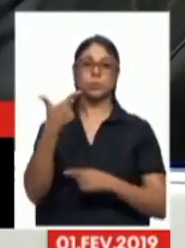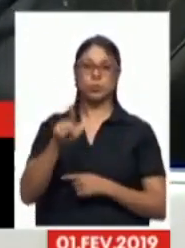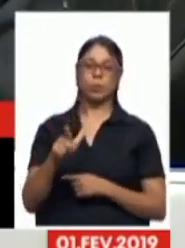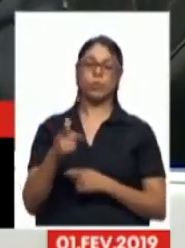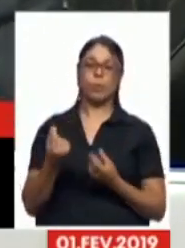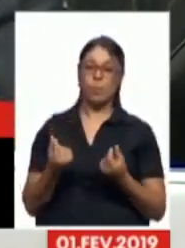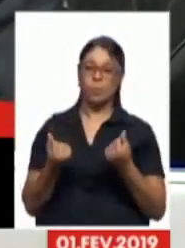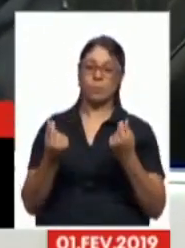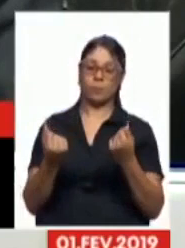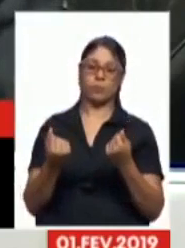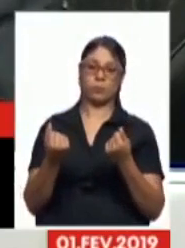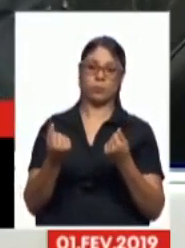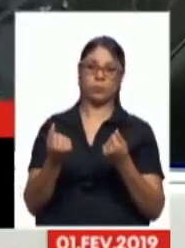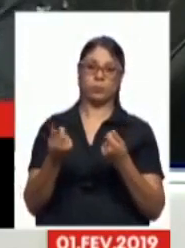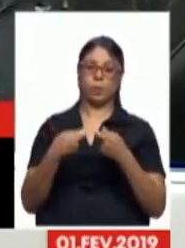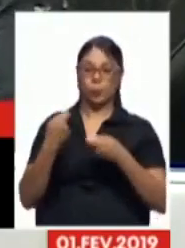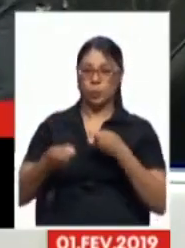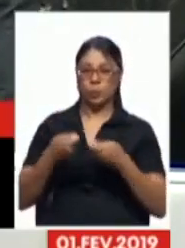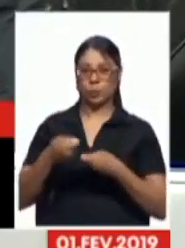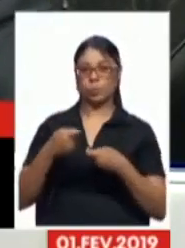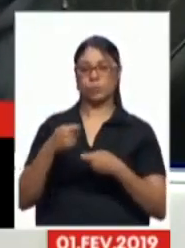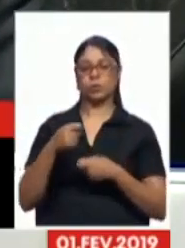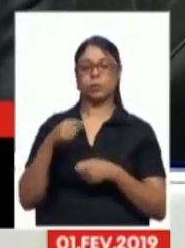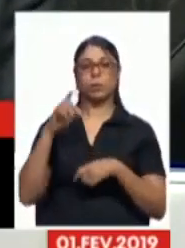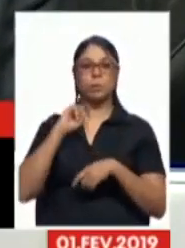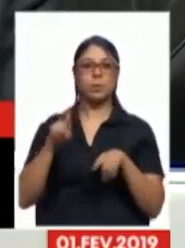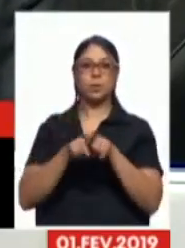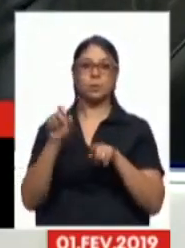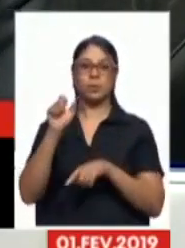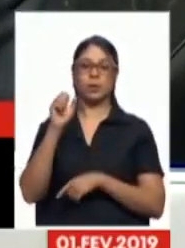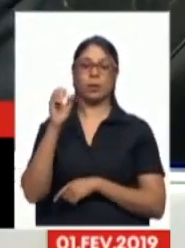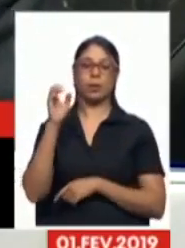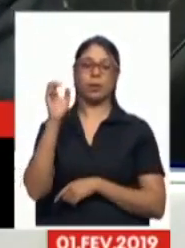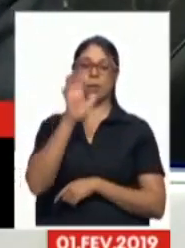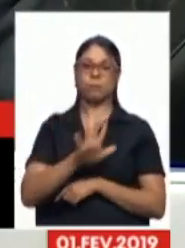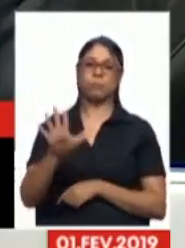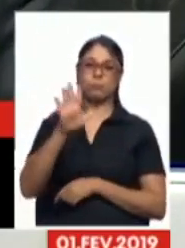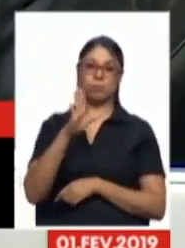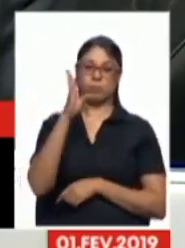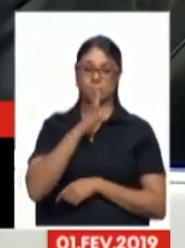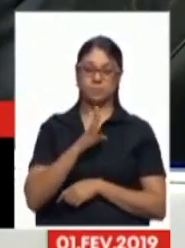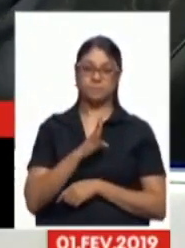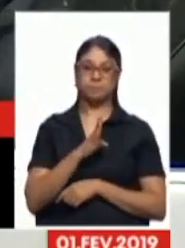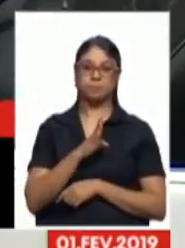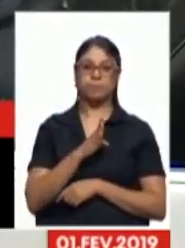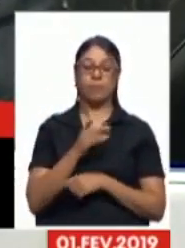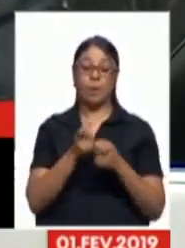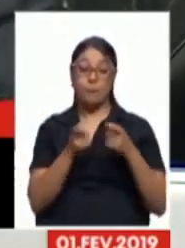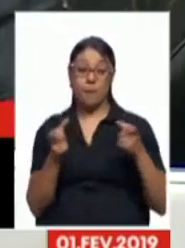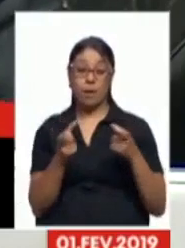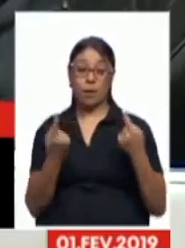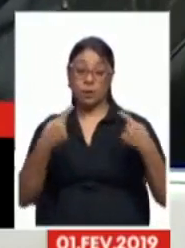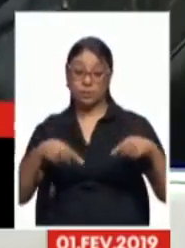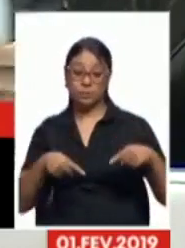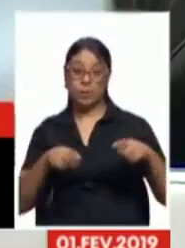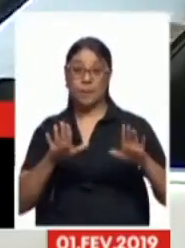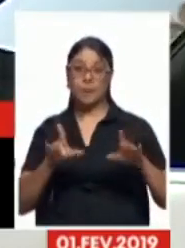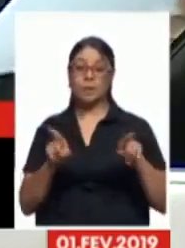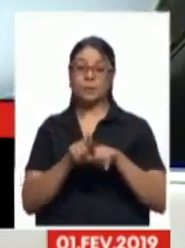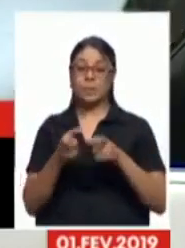e político no restante do país. Quanto maior o desafio, maior a necessidade de